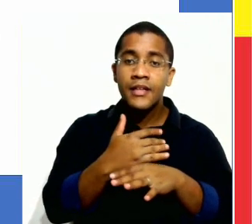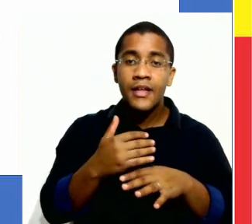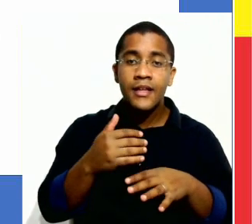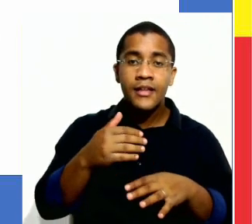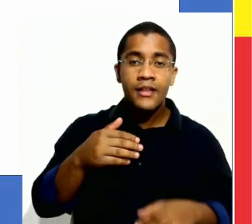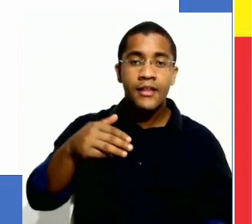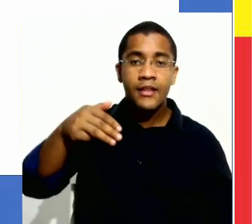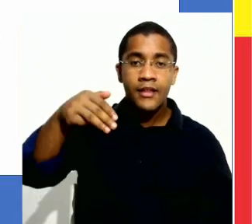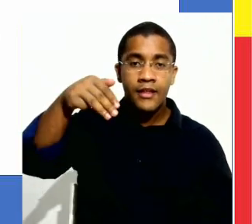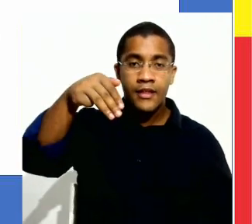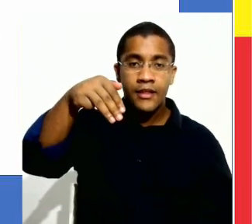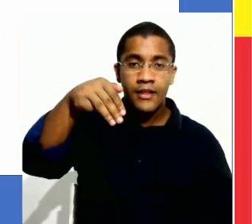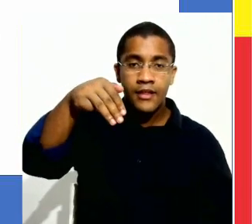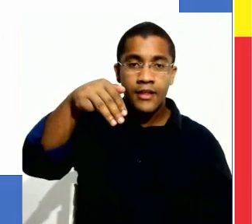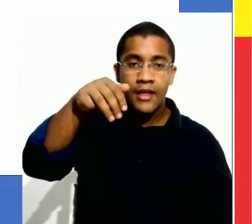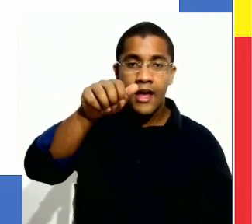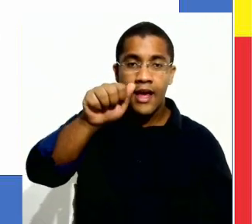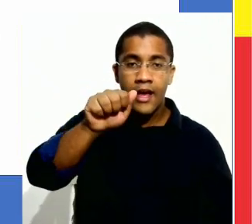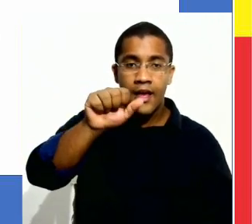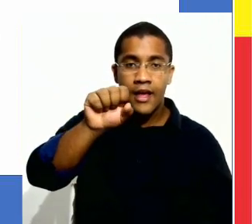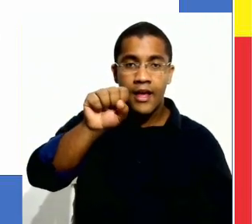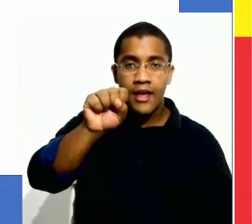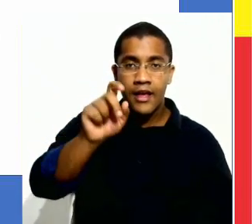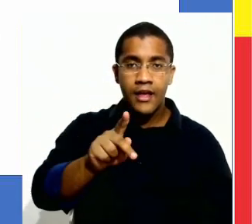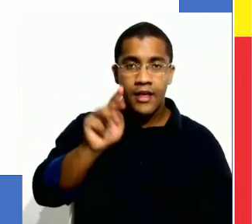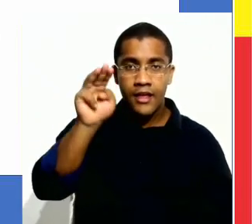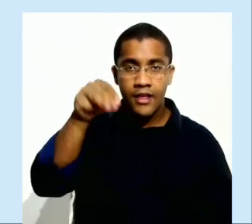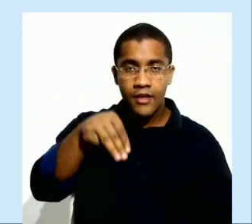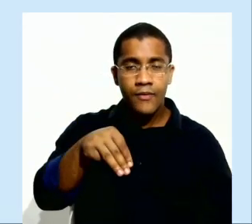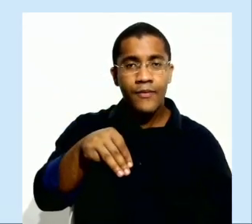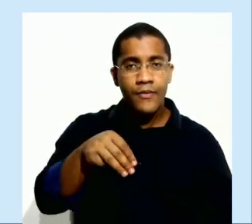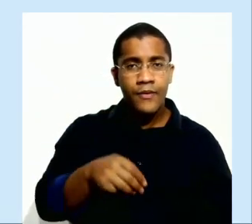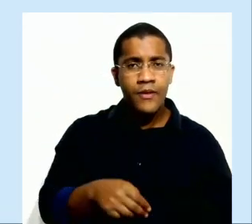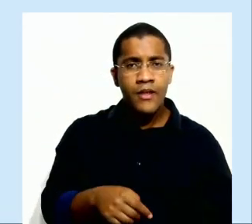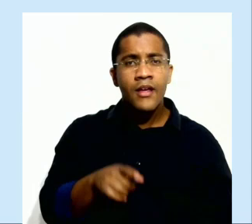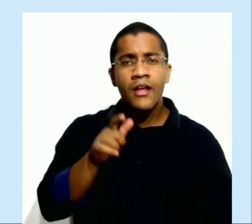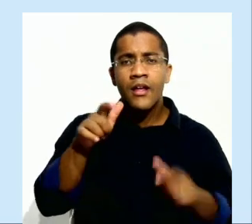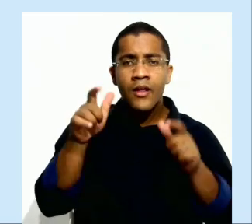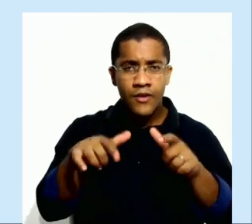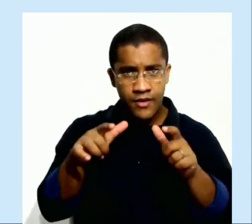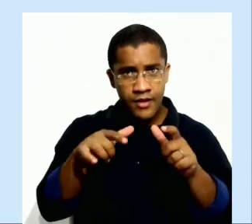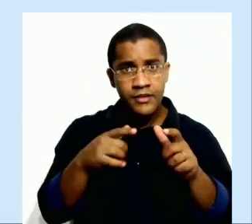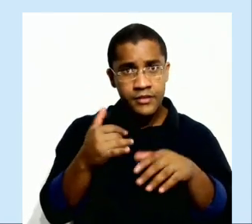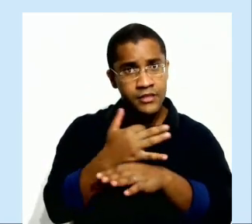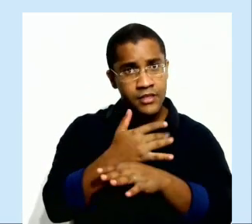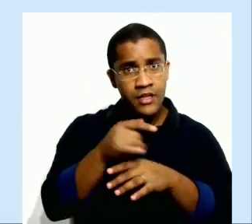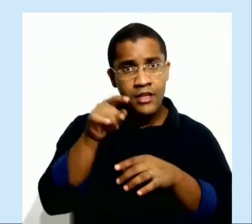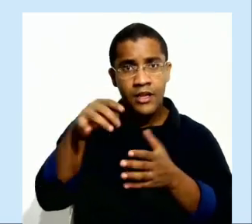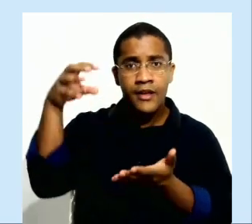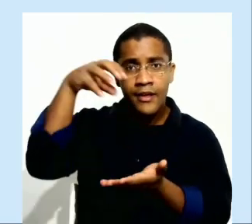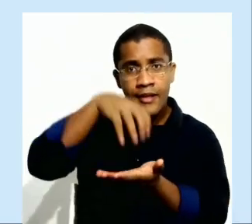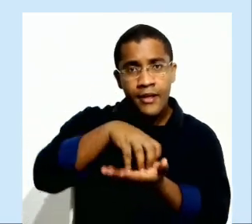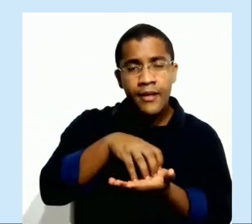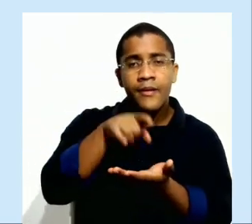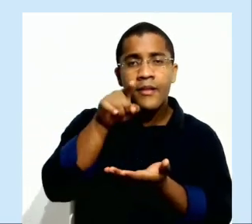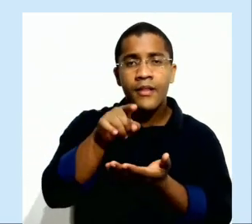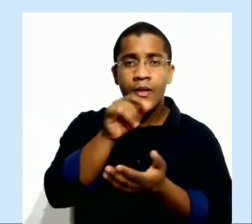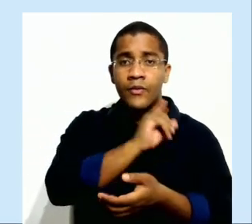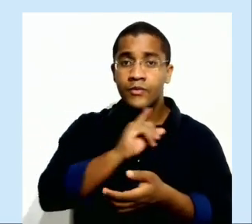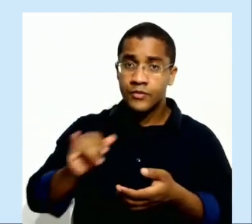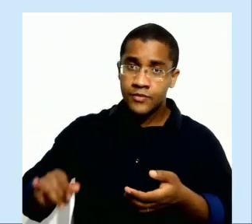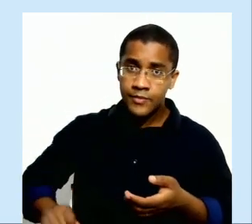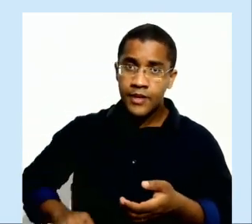capital do Império Axumita. Né? Viveu na cidade de Ascum,